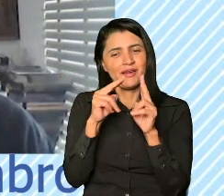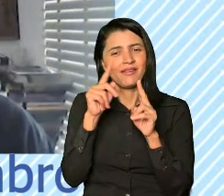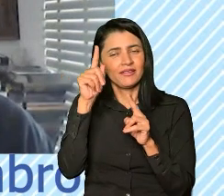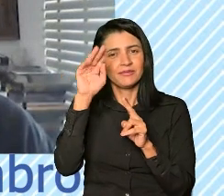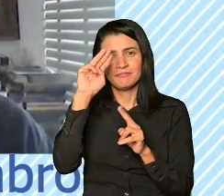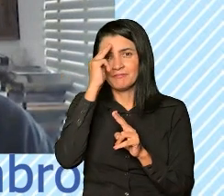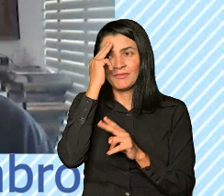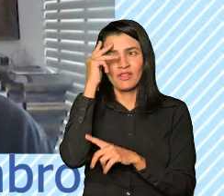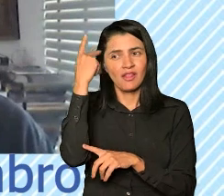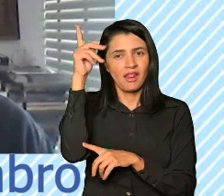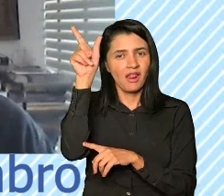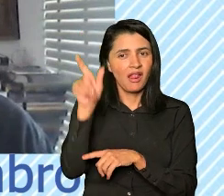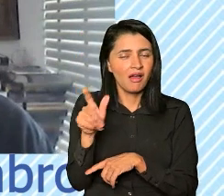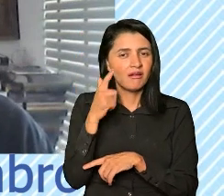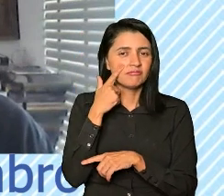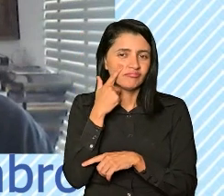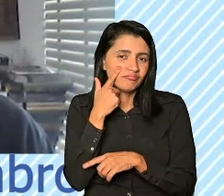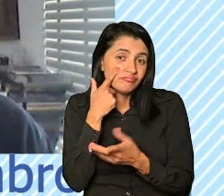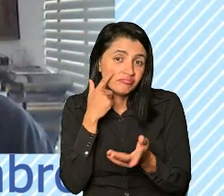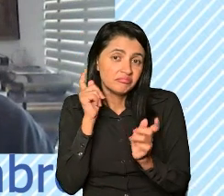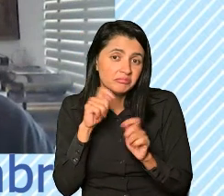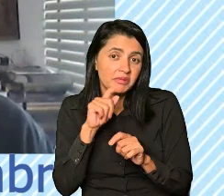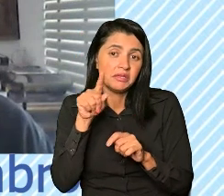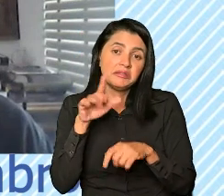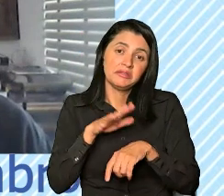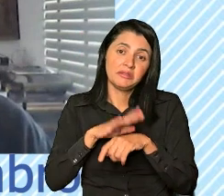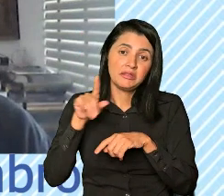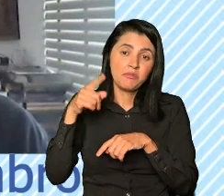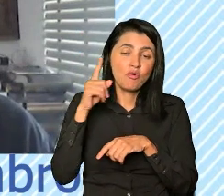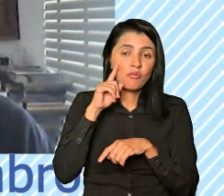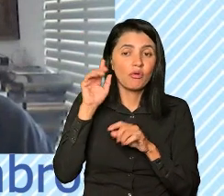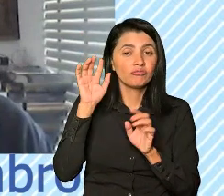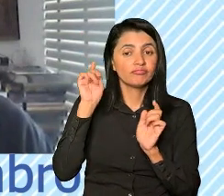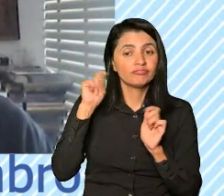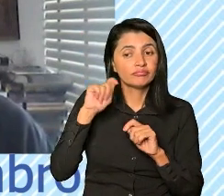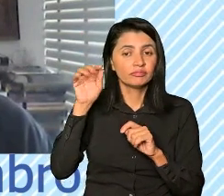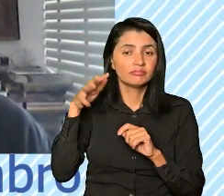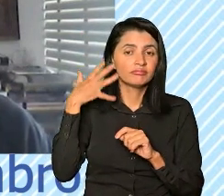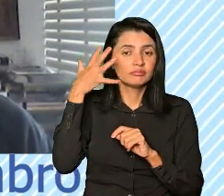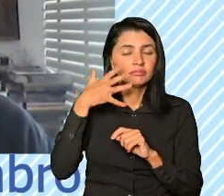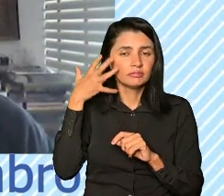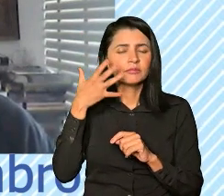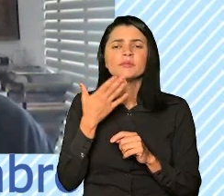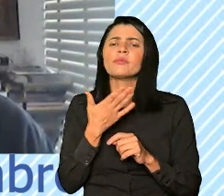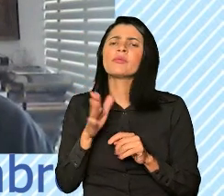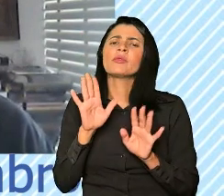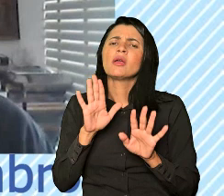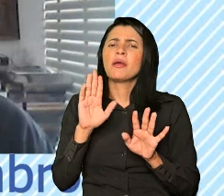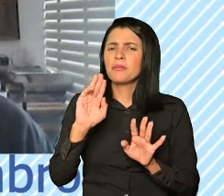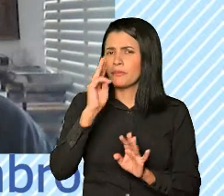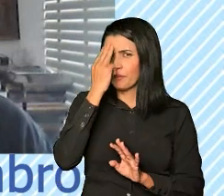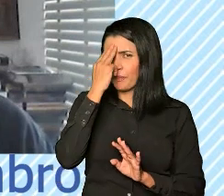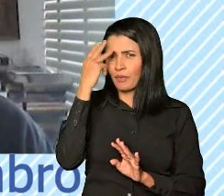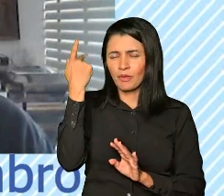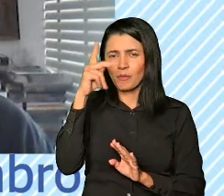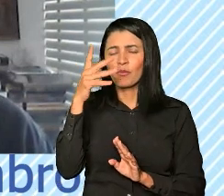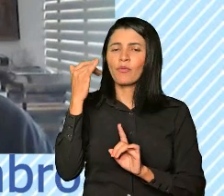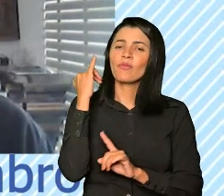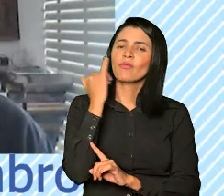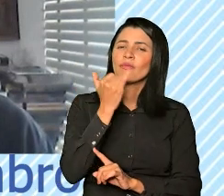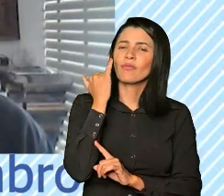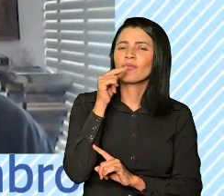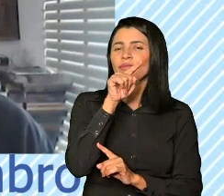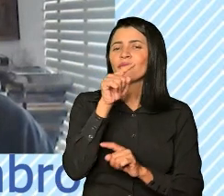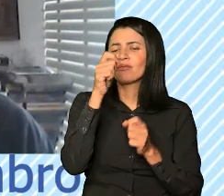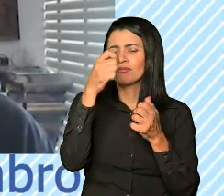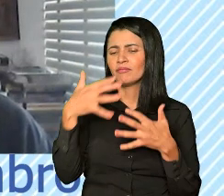memória que está lá disputada, de repente a gente tem um tempo de ouvir. A questão da memória como narrativa, e você